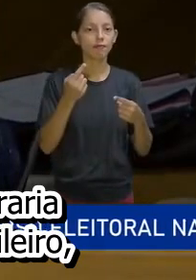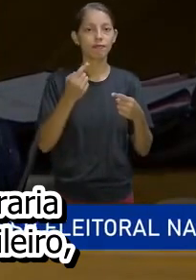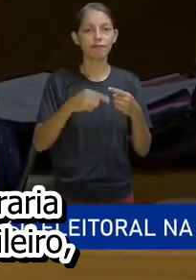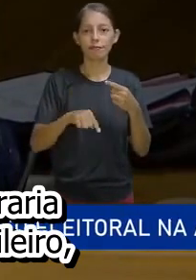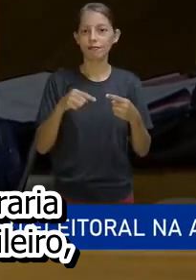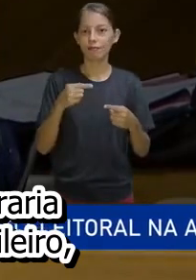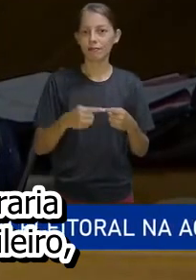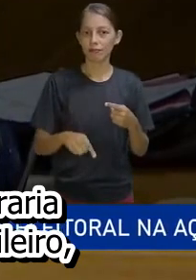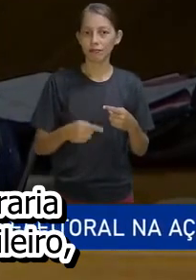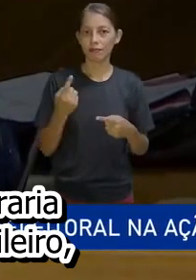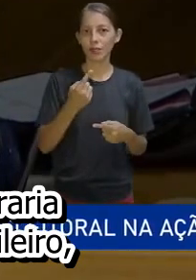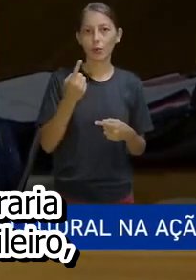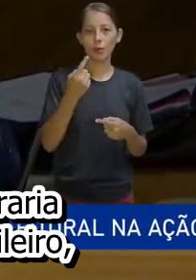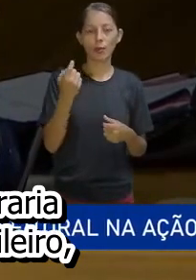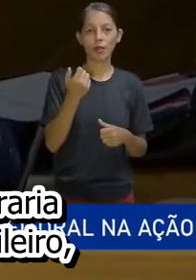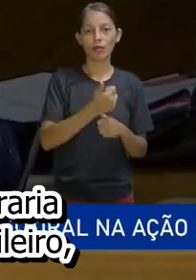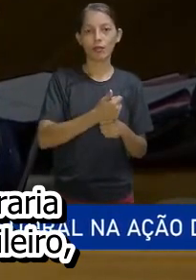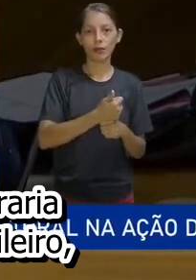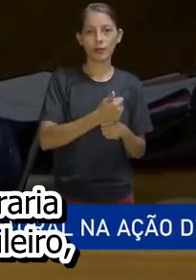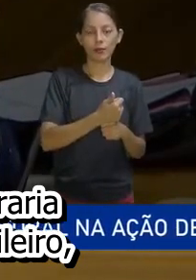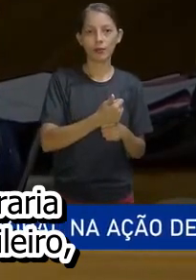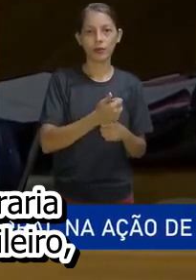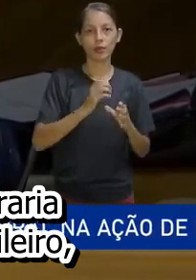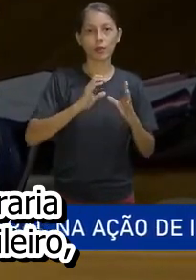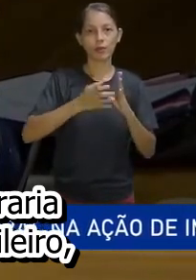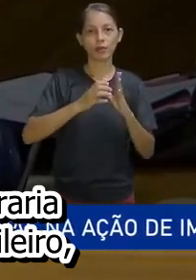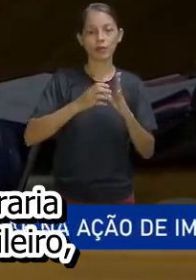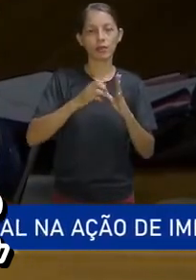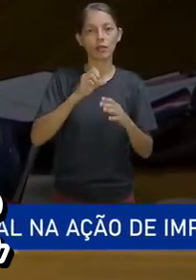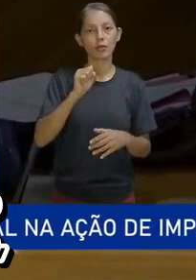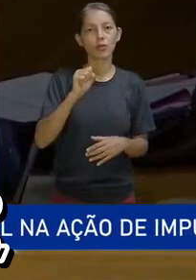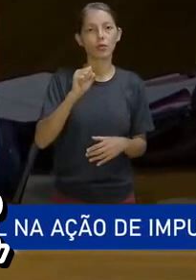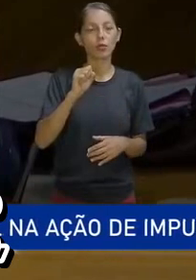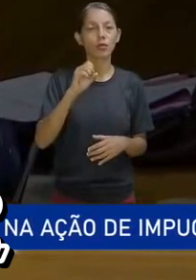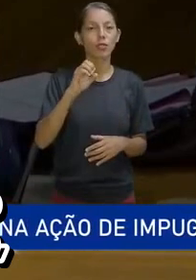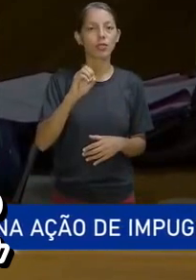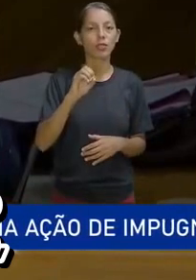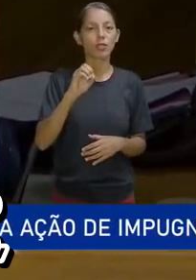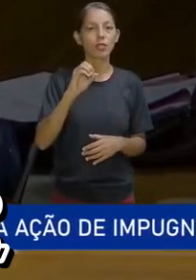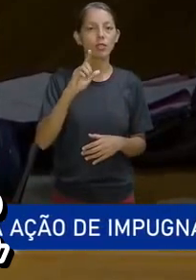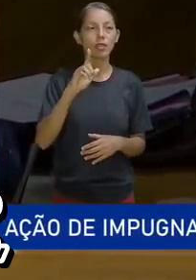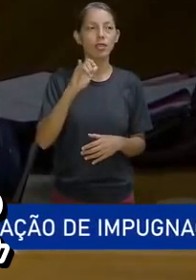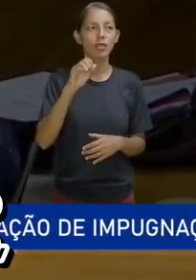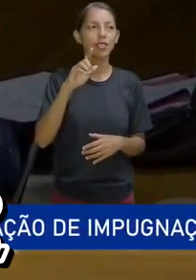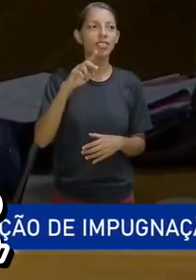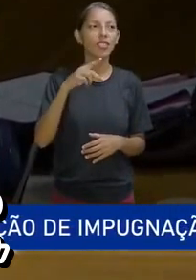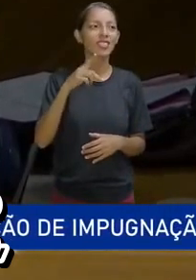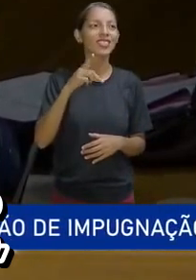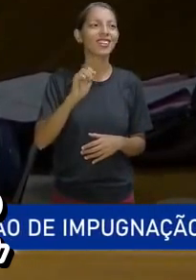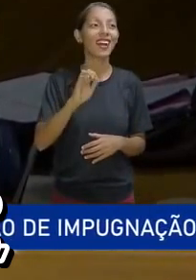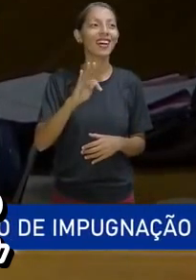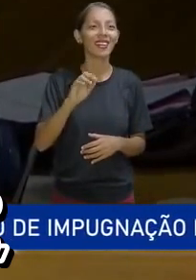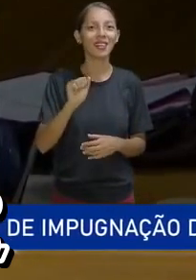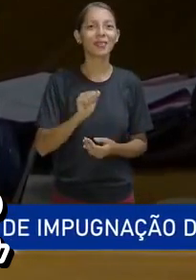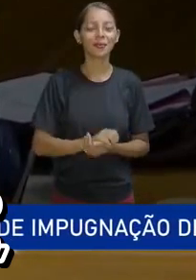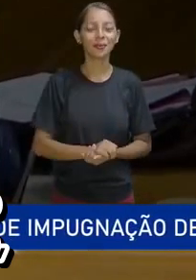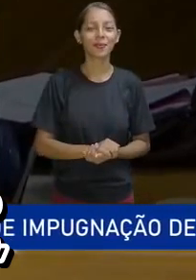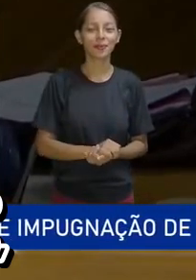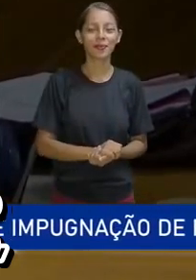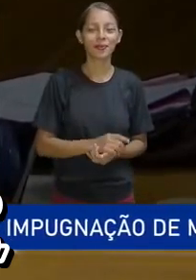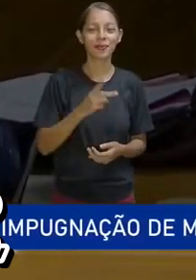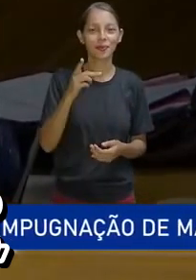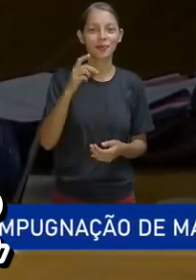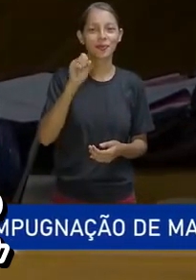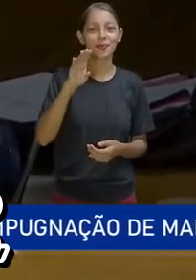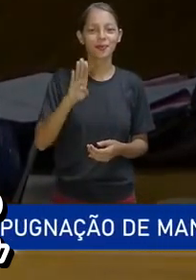como primeiro suplente do Partido Socialista Brasileiro, PSB, em razão de ter solicitado sua desfiliação do